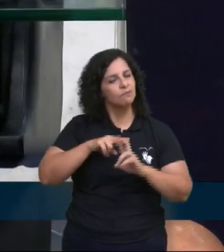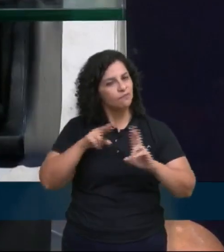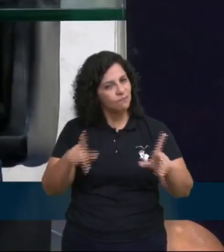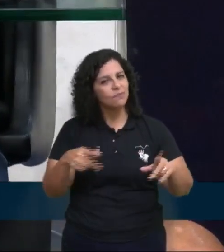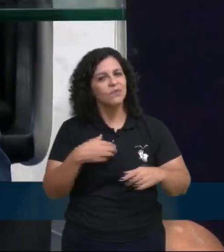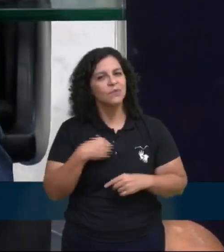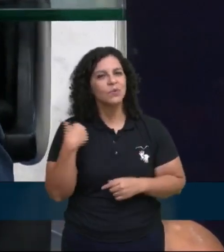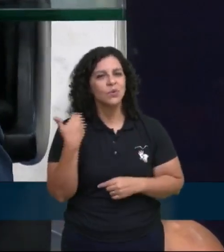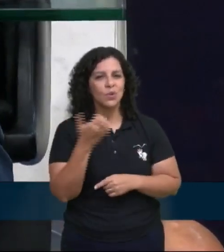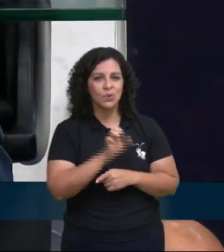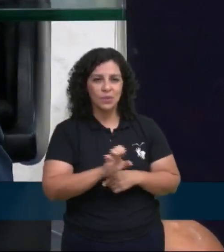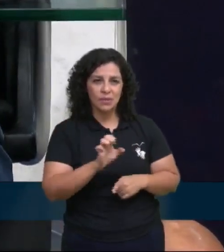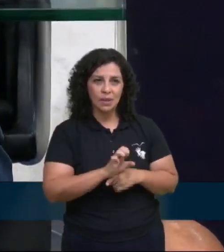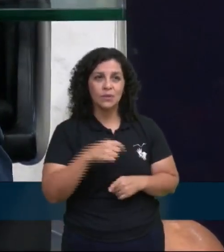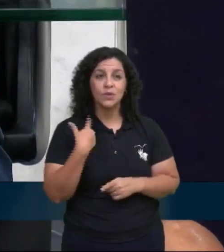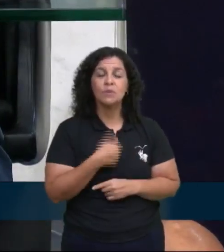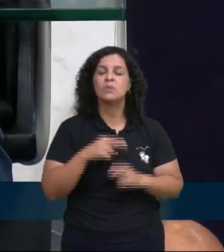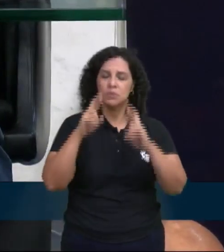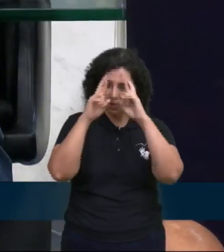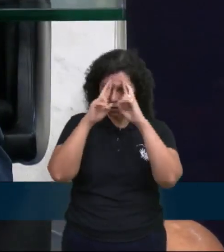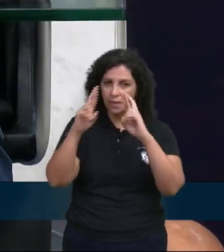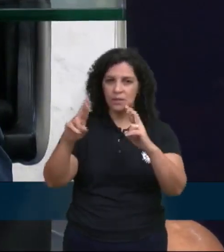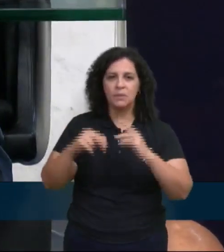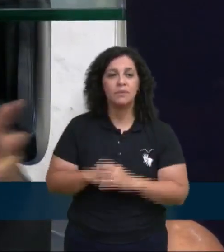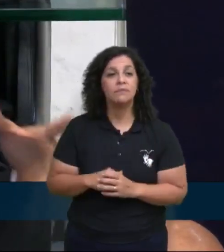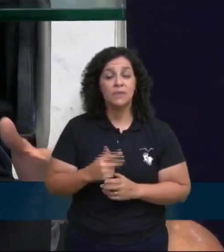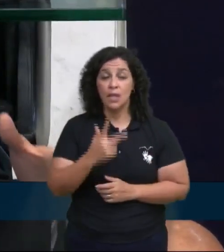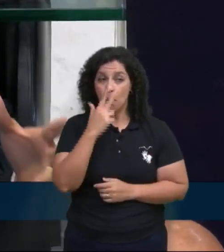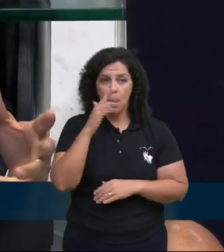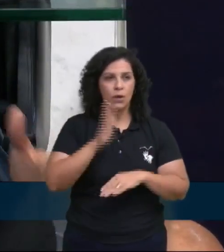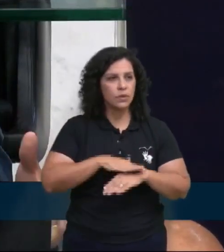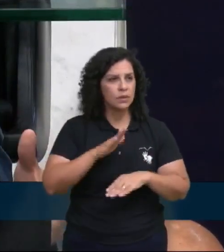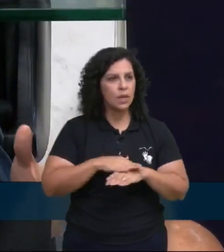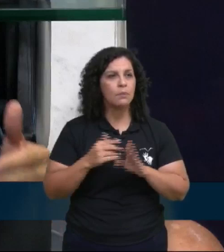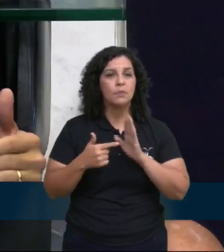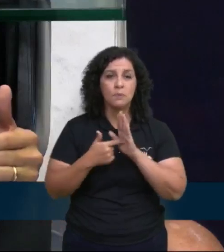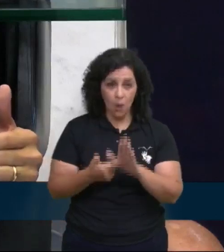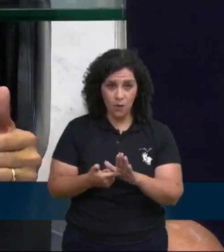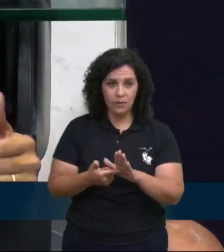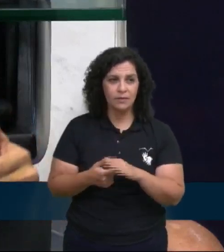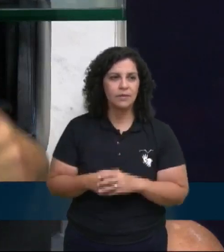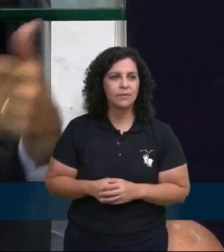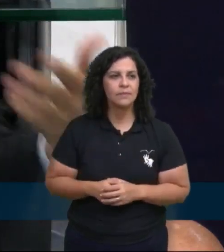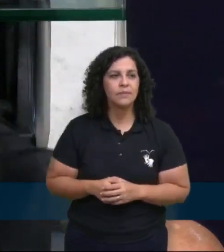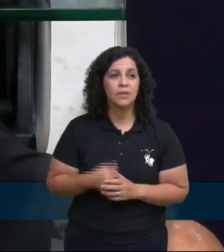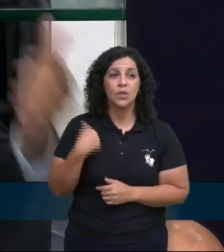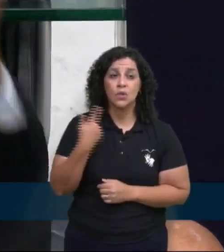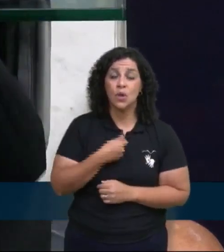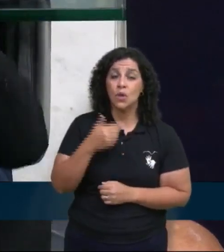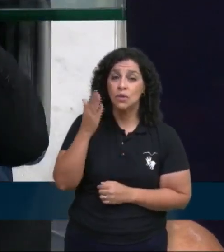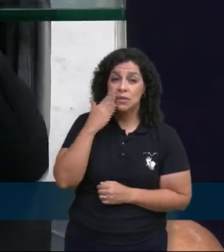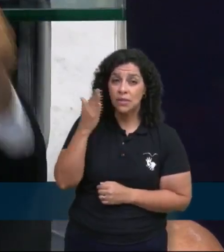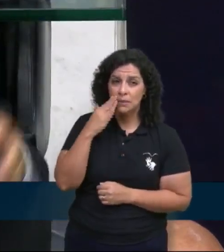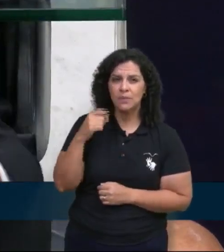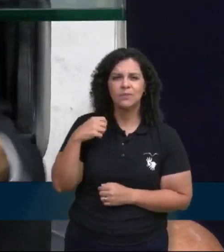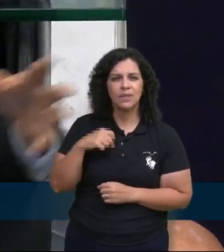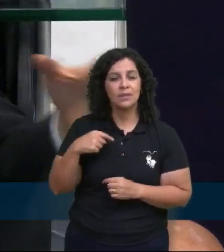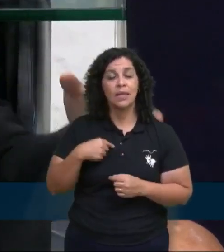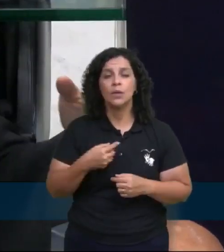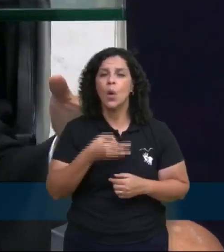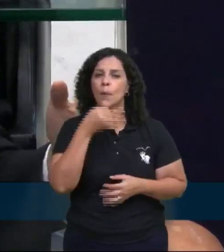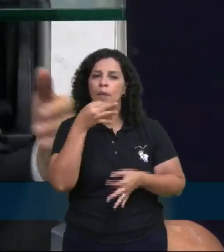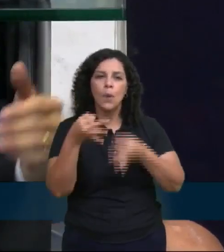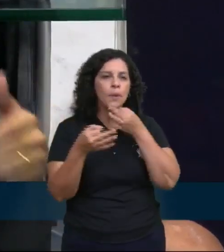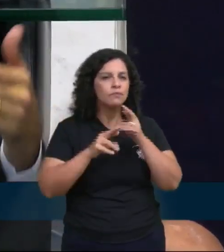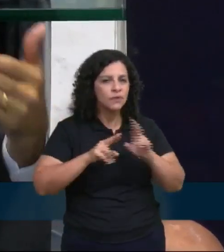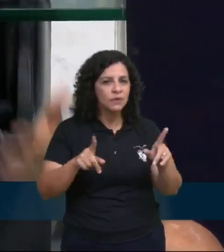no nosso estado e é algo que a gente tem que respeitar. E acho que esse momento aqui mostra isso, que sabendo, obviamente, de divergências que existem